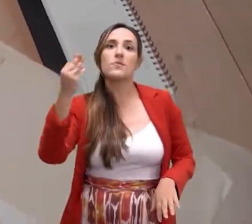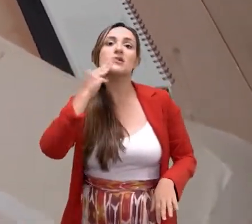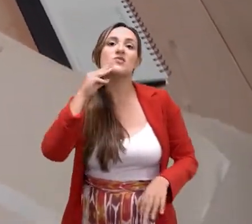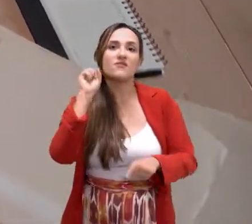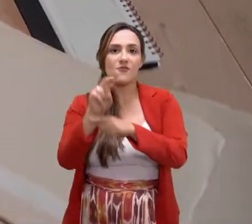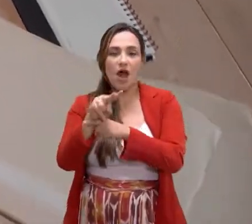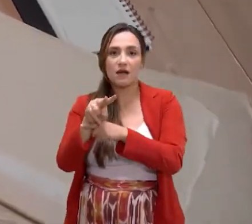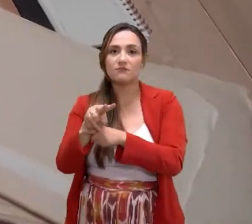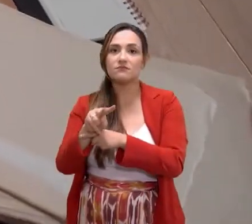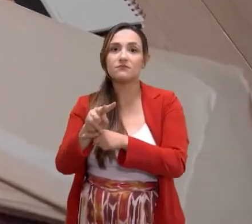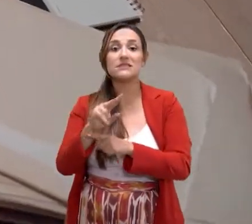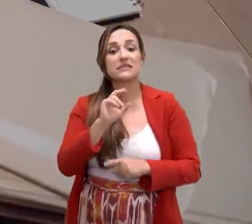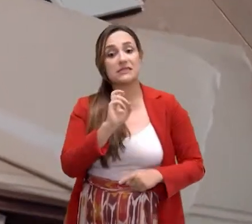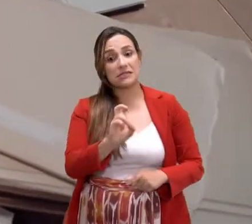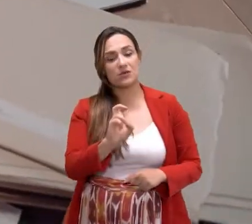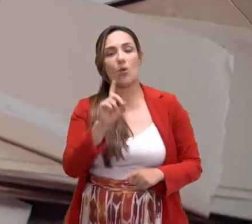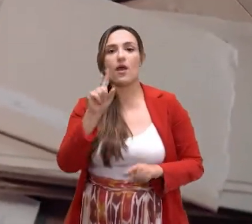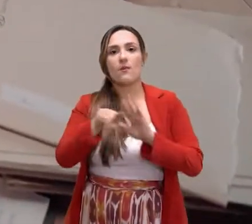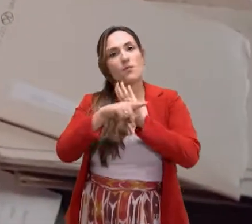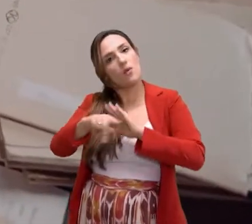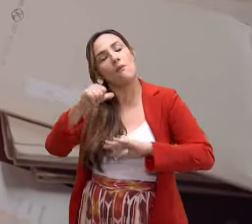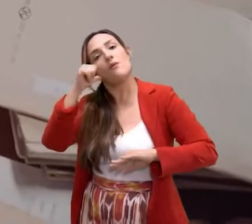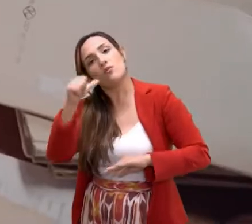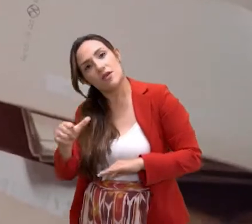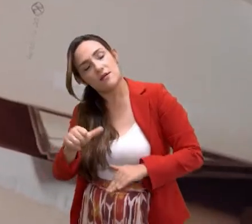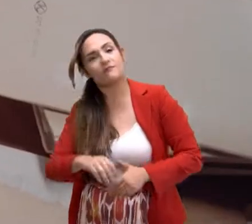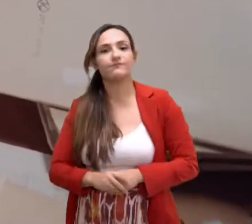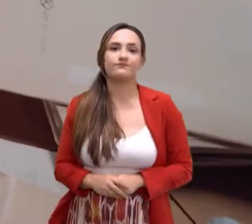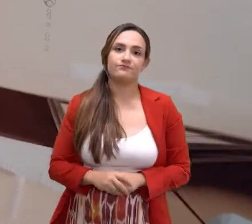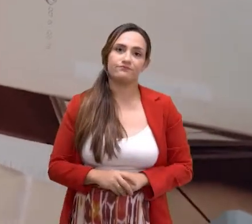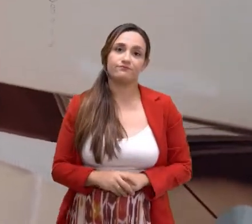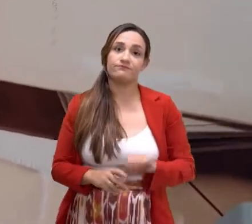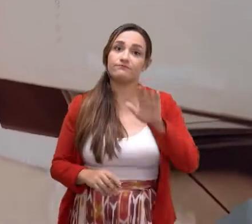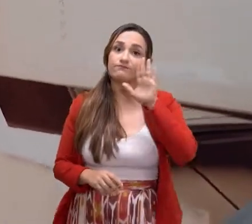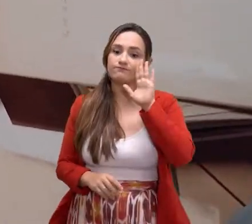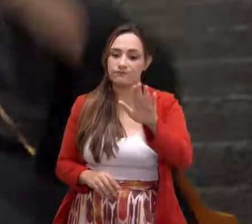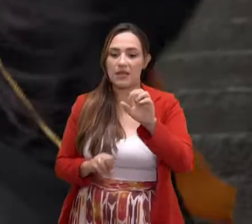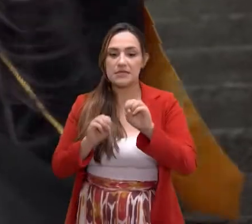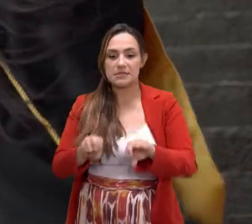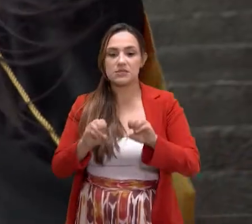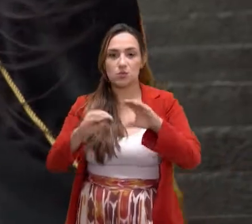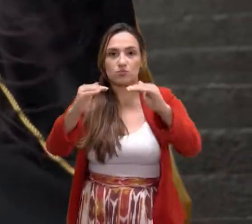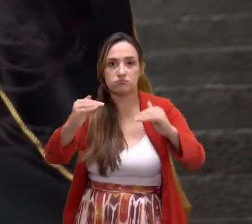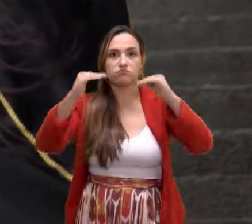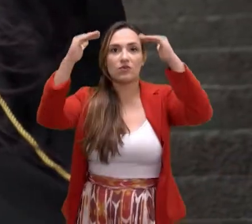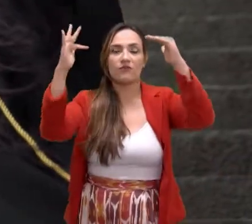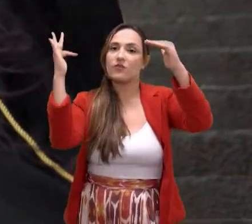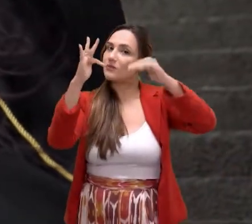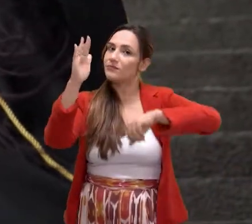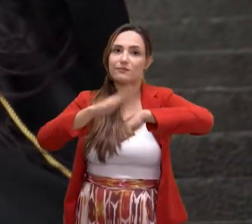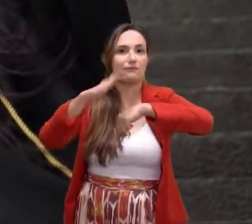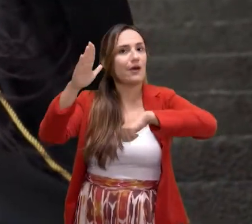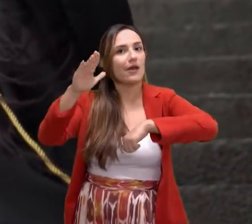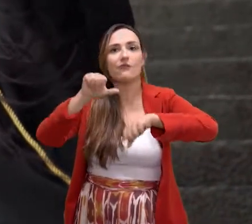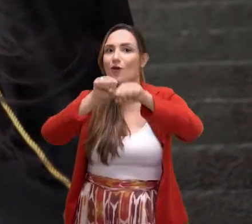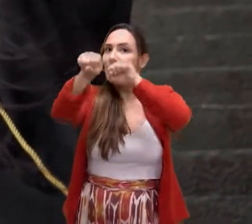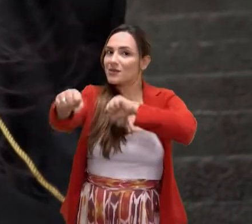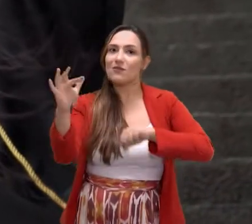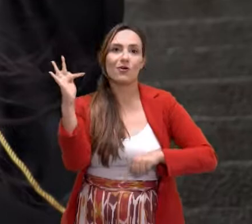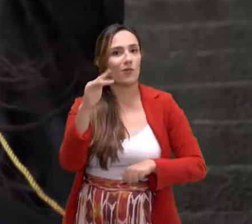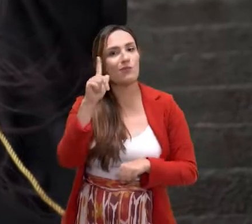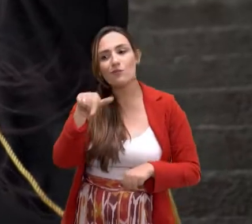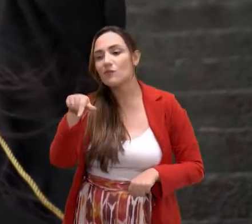de postos de trabalho, 5,5 milhões são de mulheres. No ensino superior, as mulheres